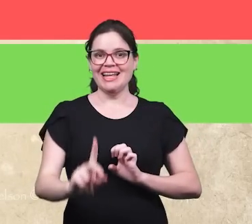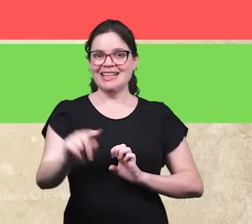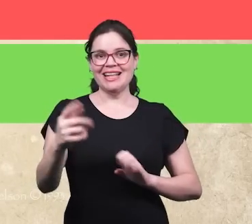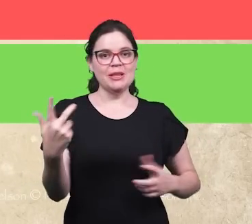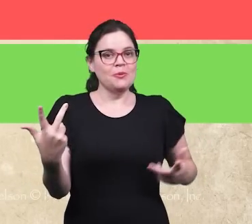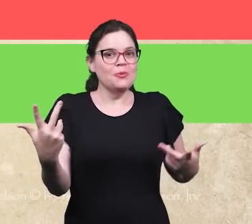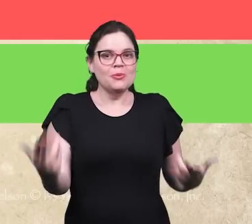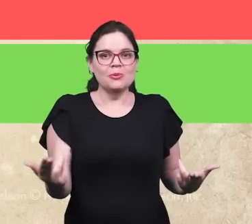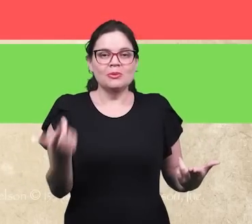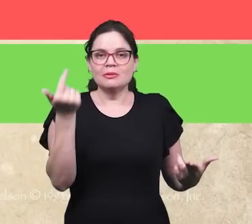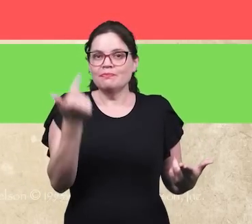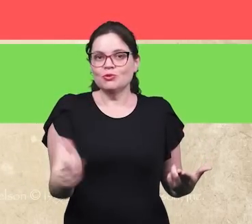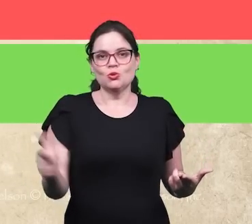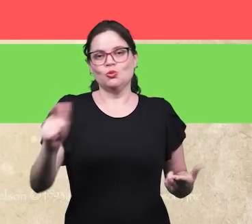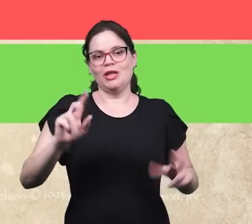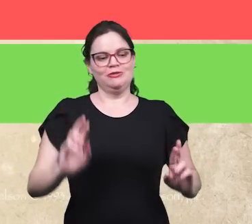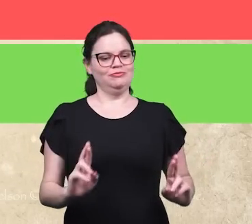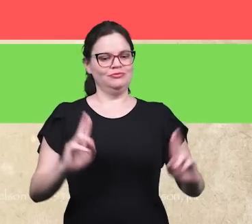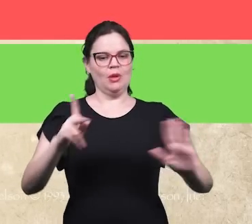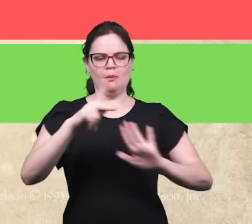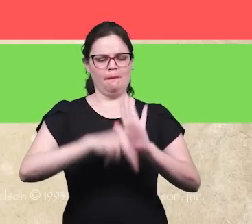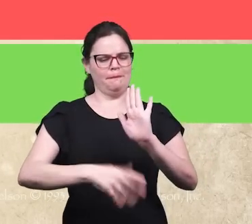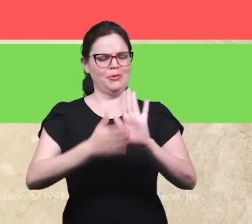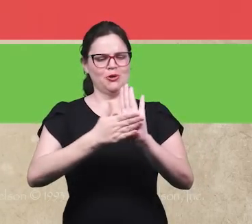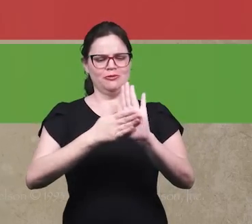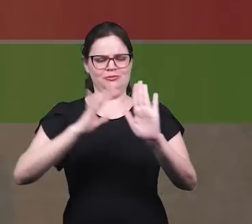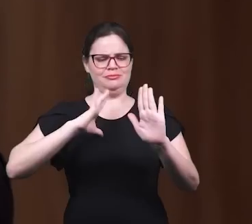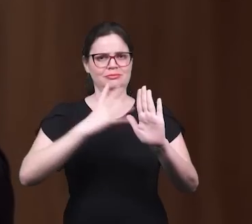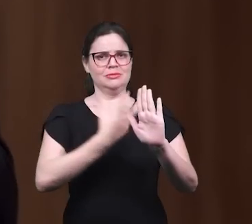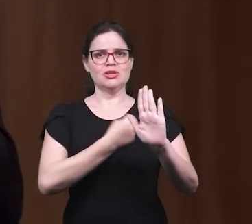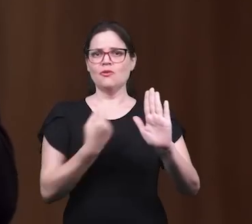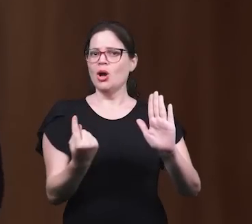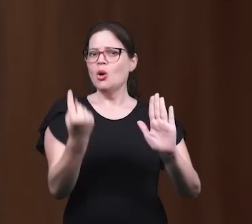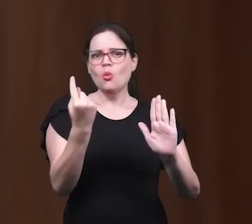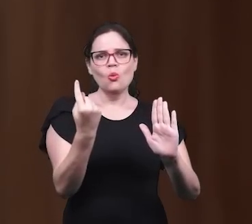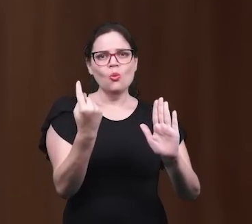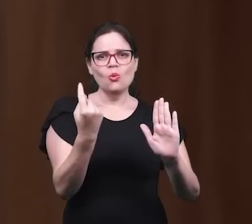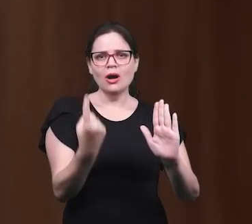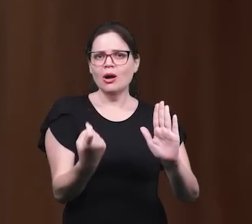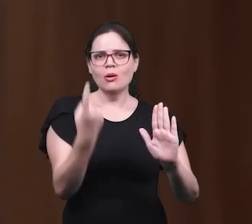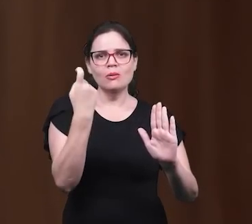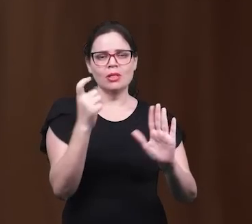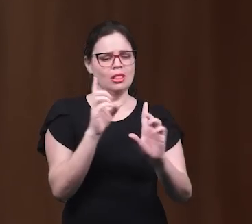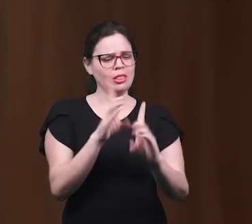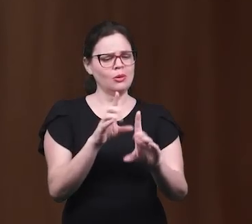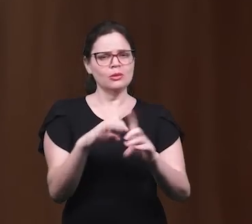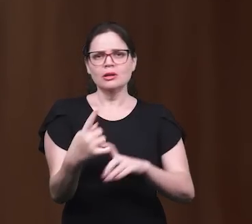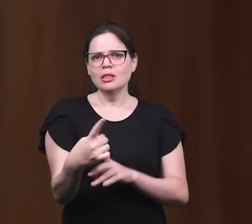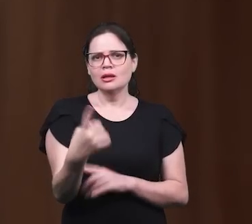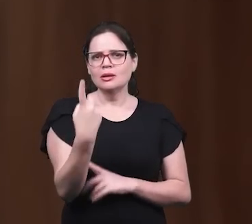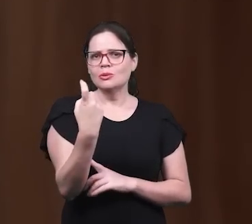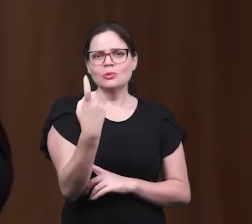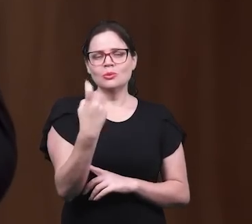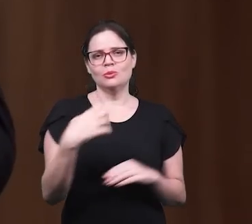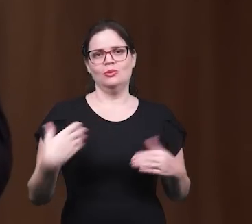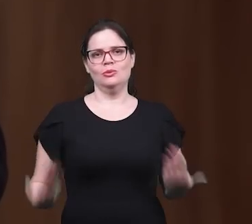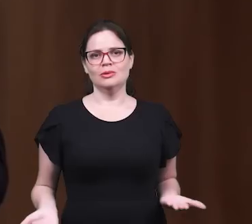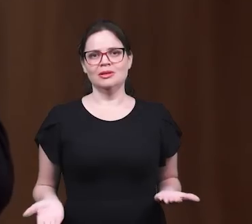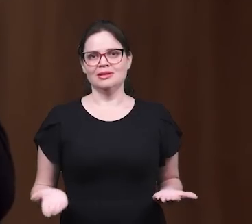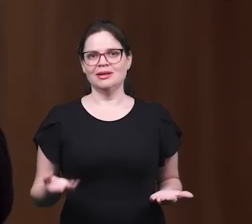há diferenças, o projeto é um só, a salvação é uma só. A doutrina, ela é única.